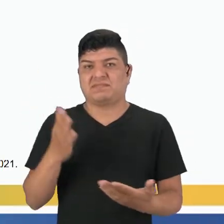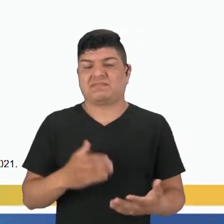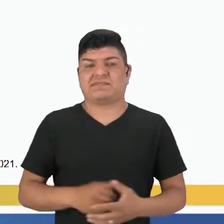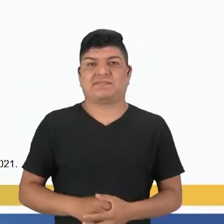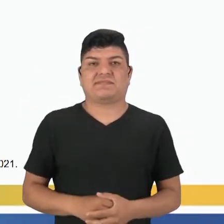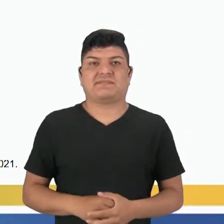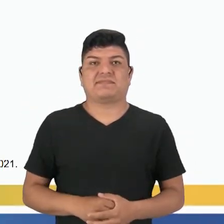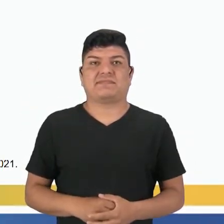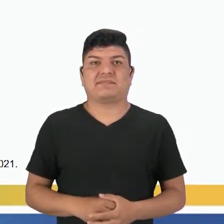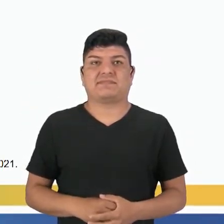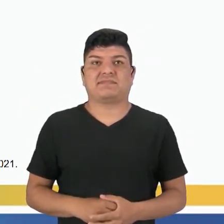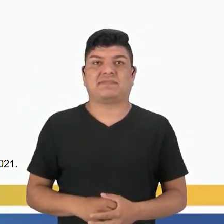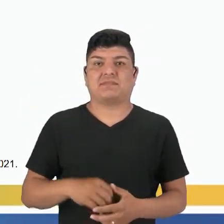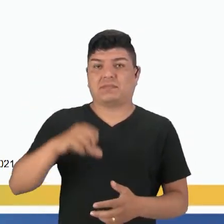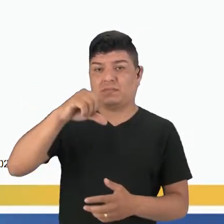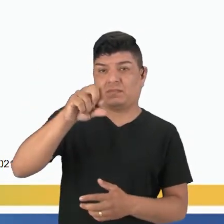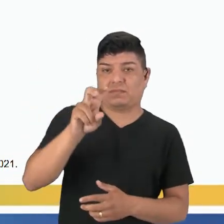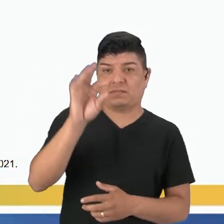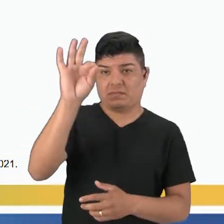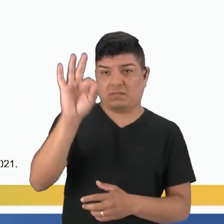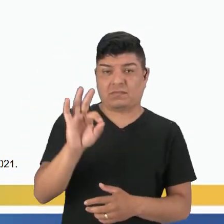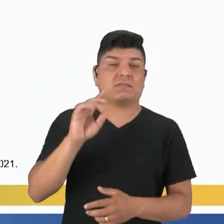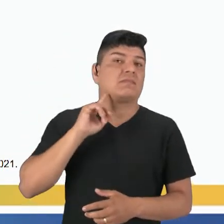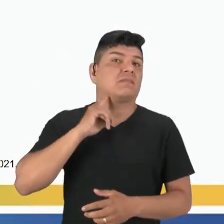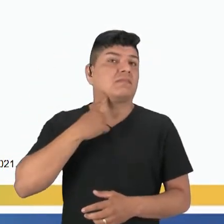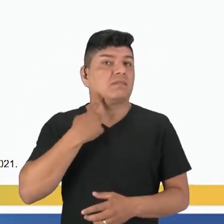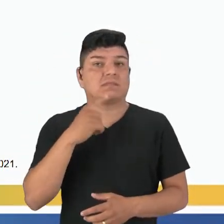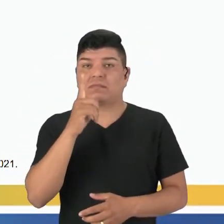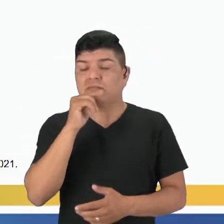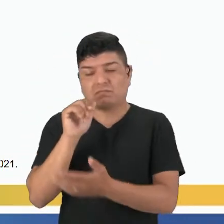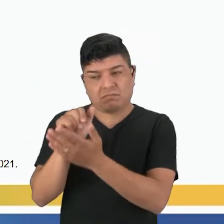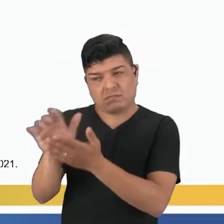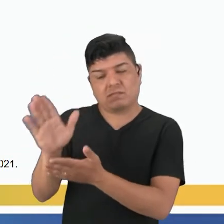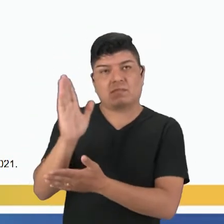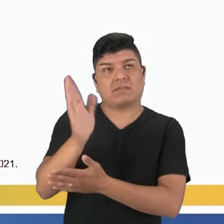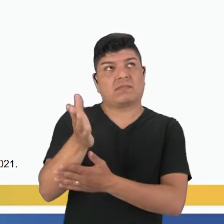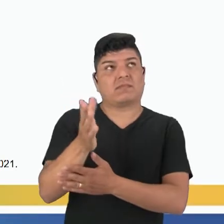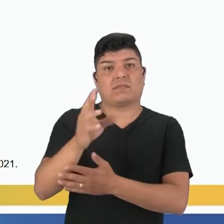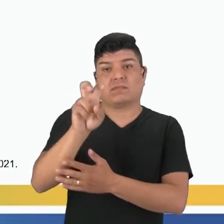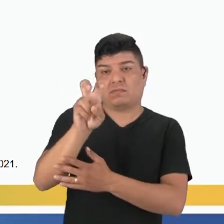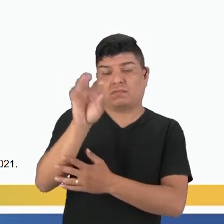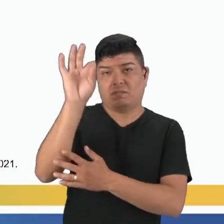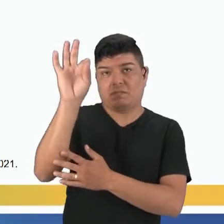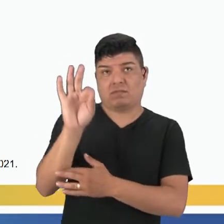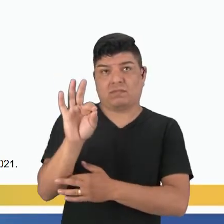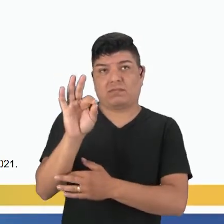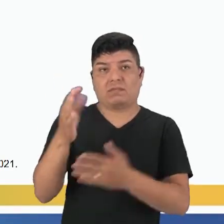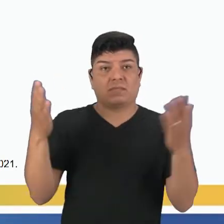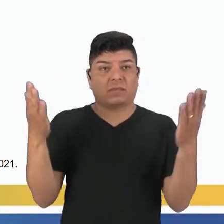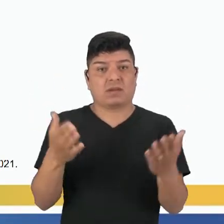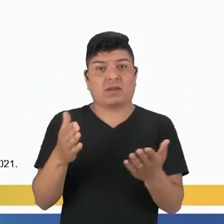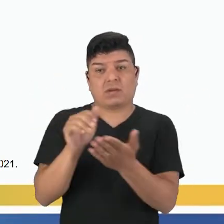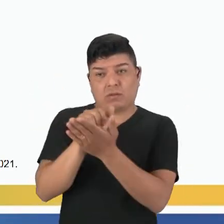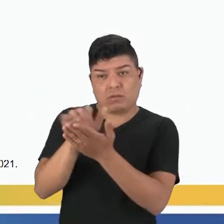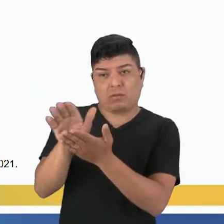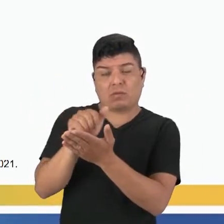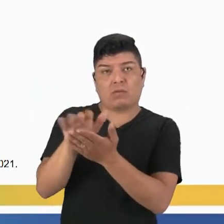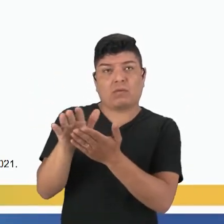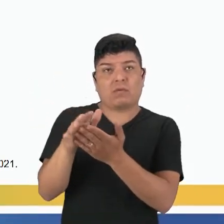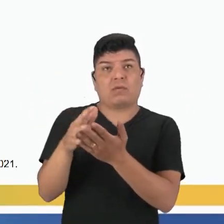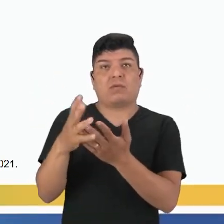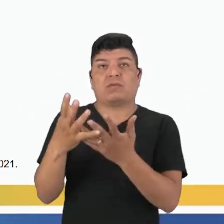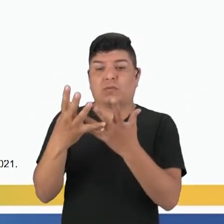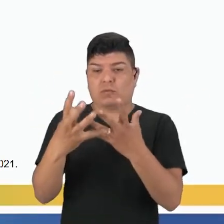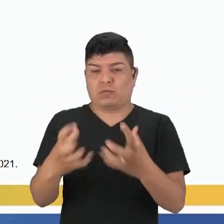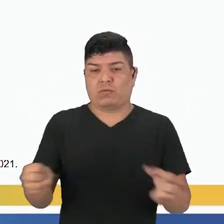né? 95% da sujeira sólida da água já foi embora. Os outros 5% vão ser tirados aqui, nesse filtro.